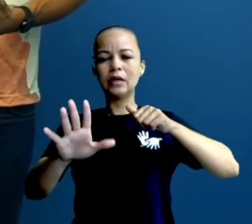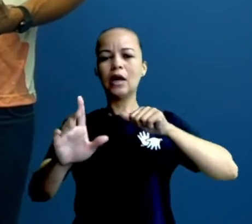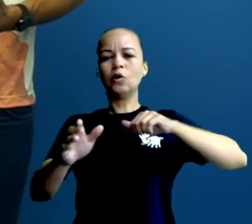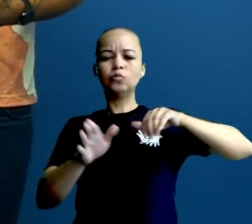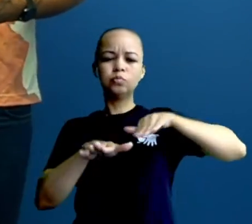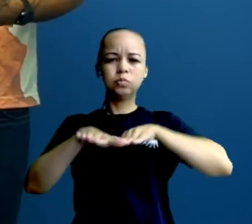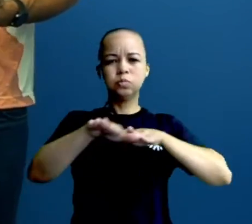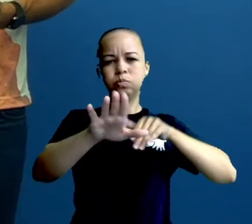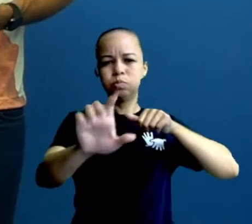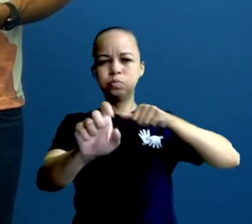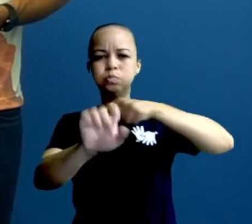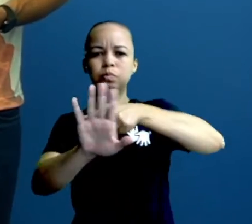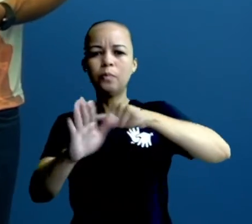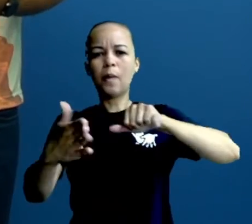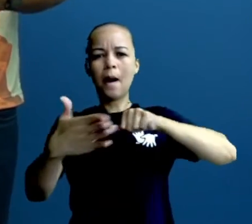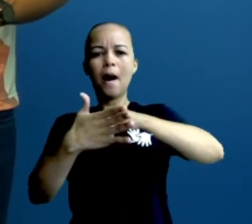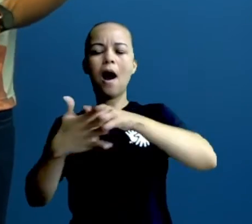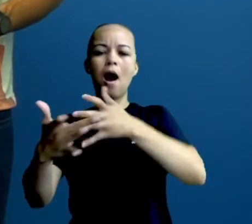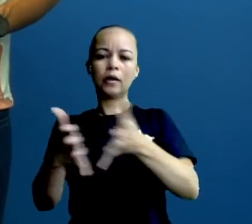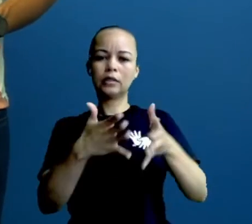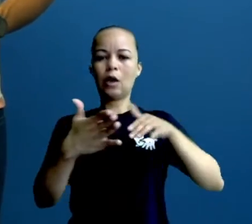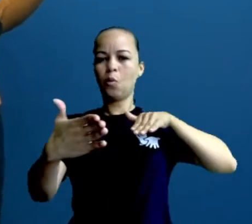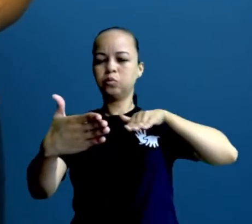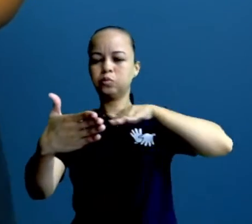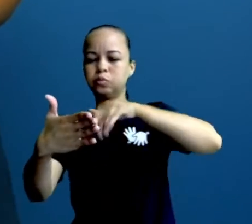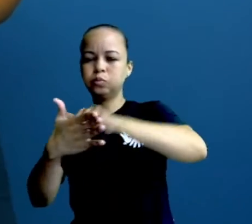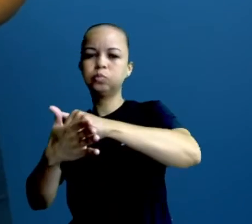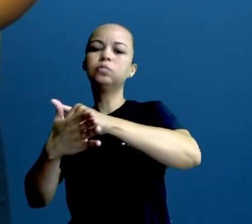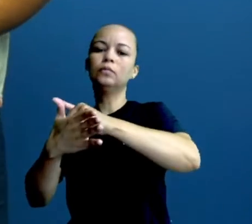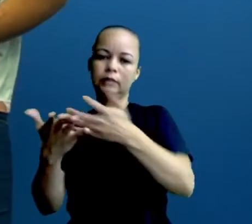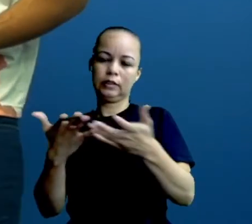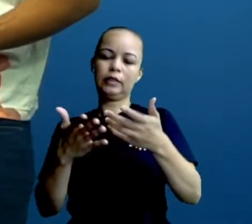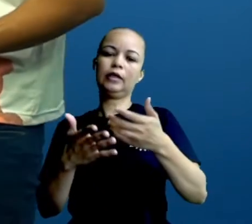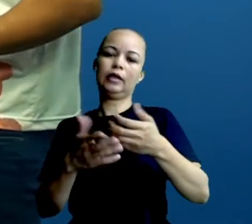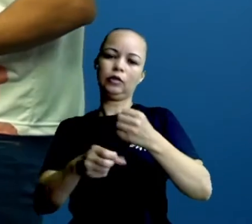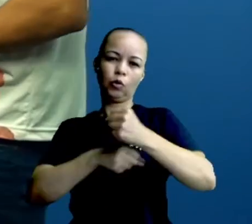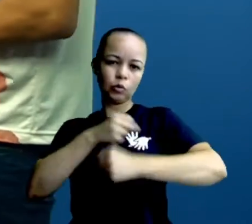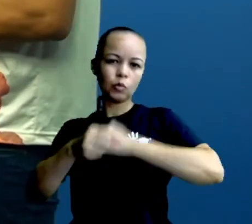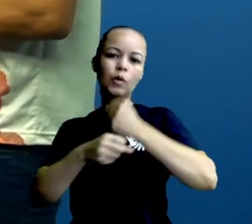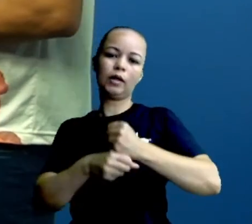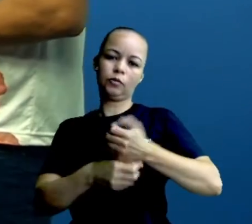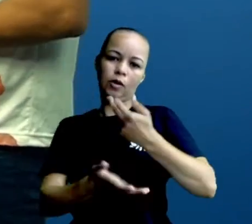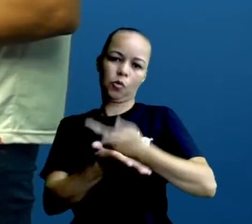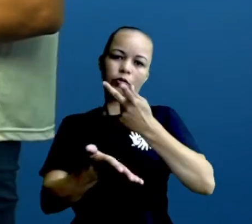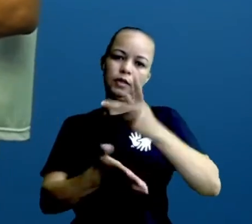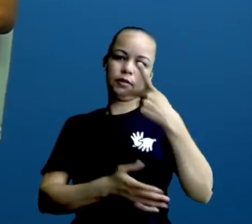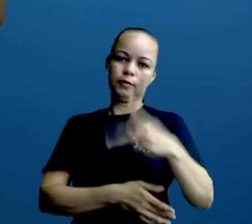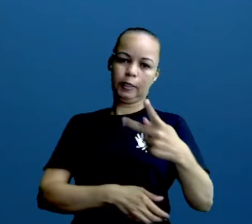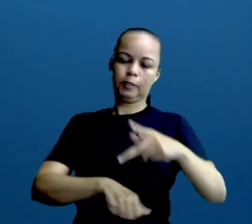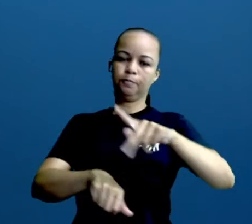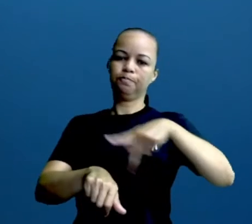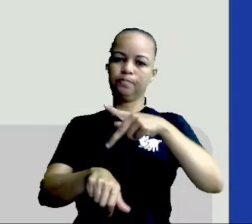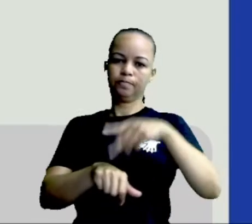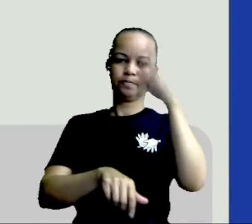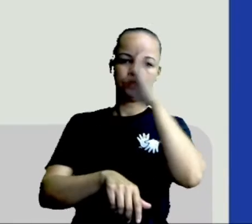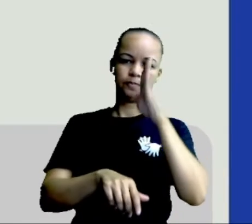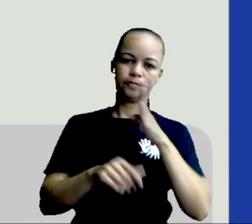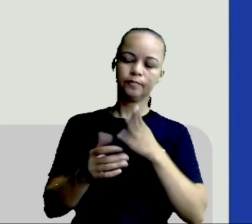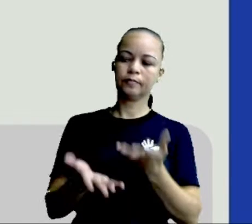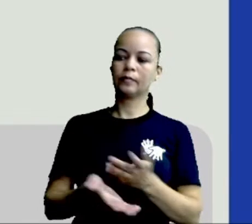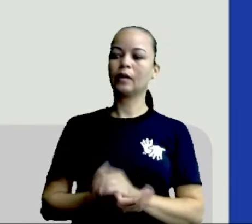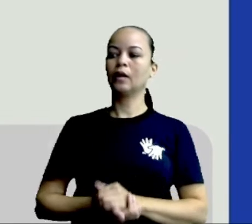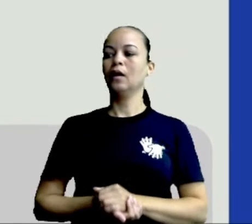que a gente vê anualmente, que infelizmente ocorre aqui no nosso país. Os medicamentos são